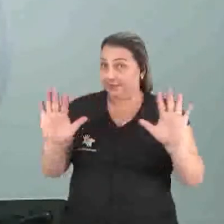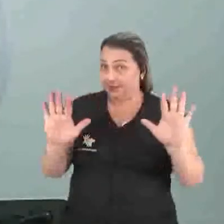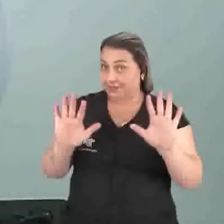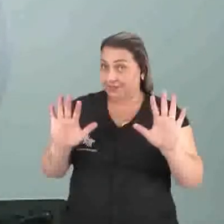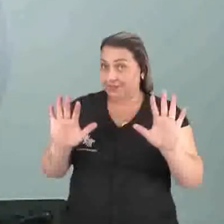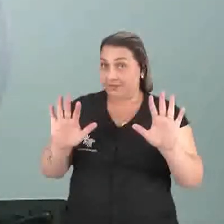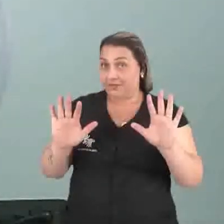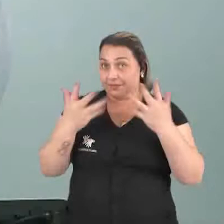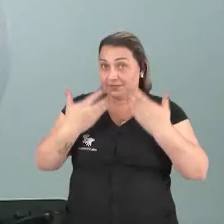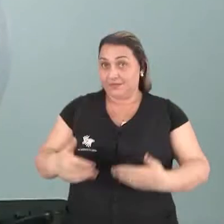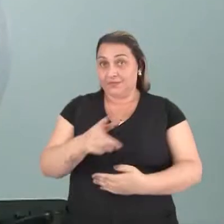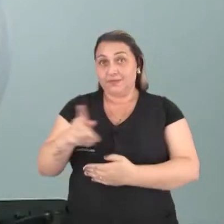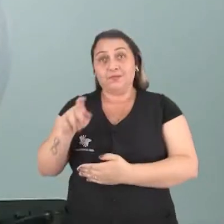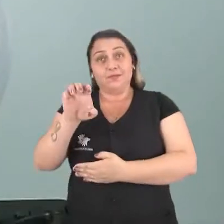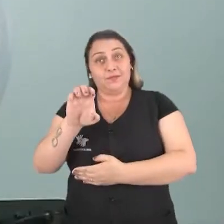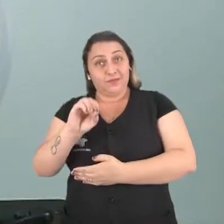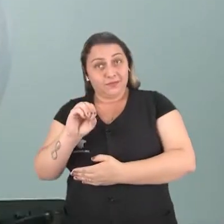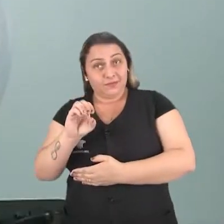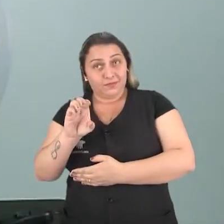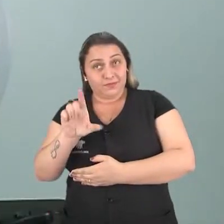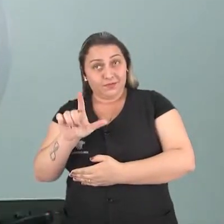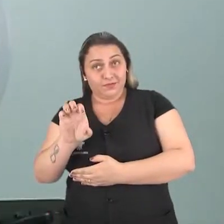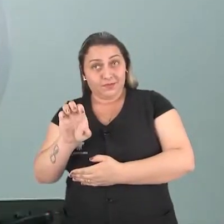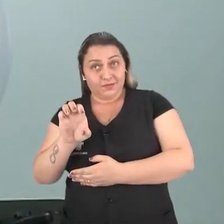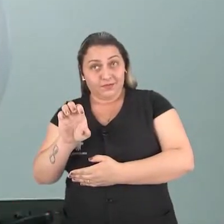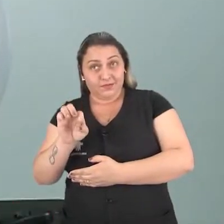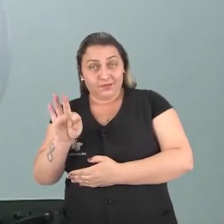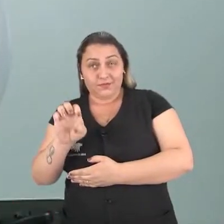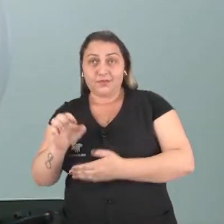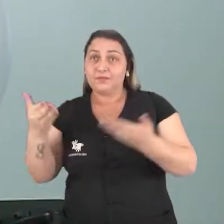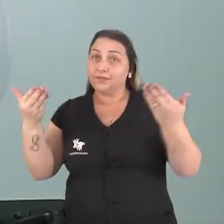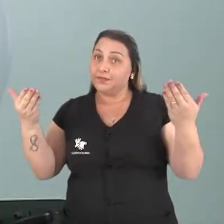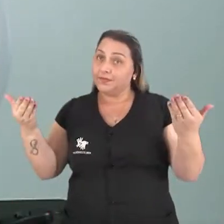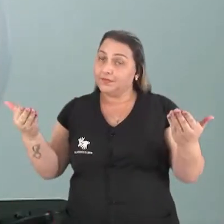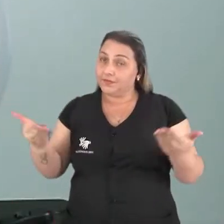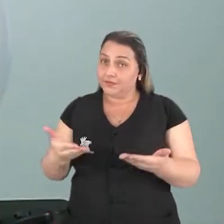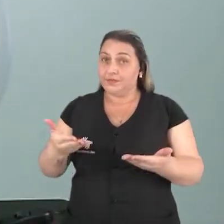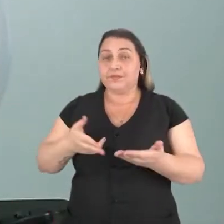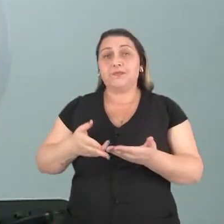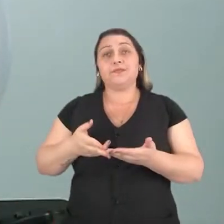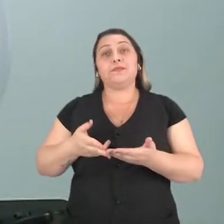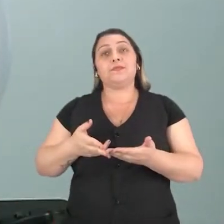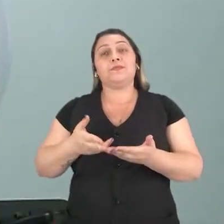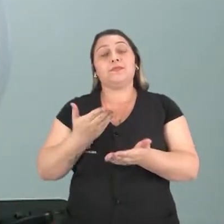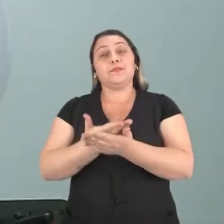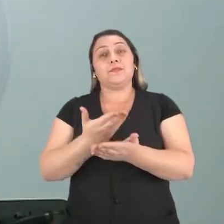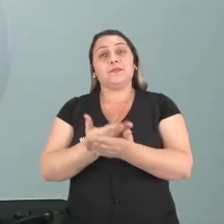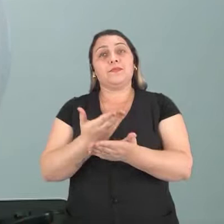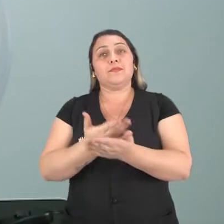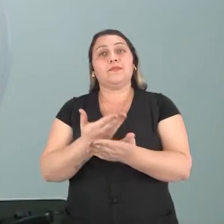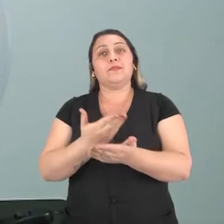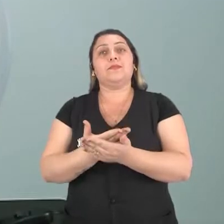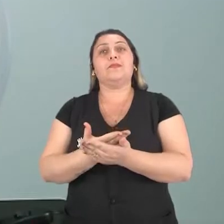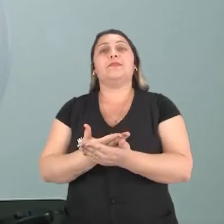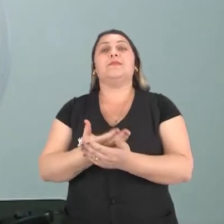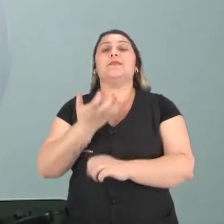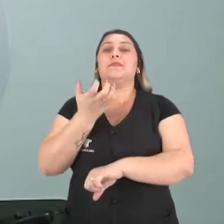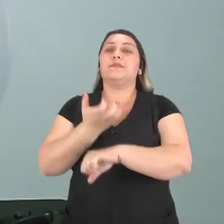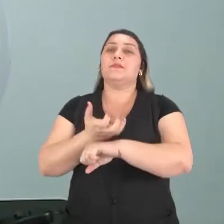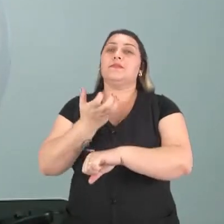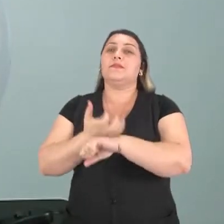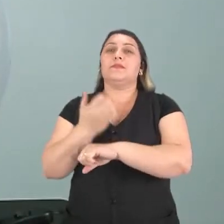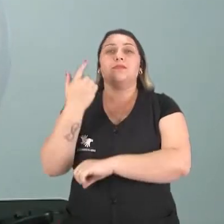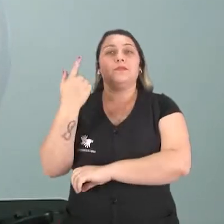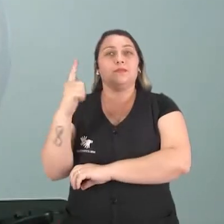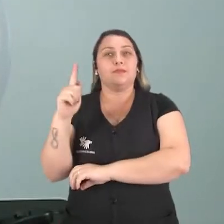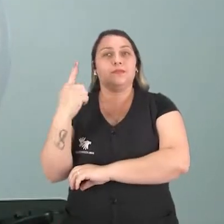Olá, eu sou a professora Oliette e estou aqui para dar mais uma aula na disciplina